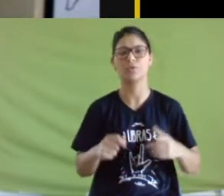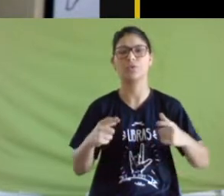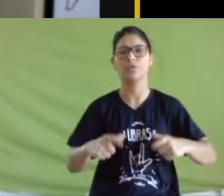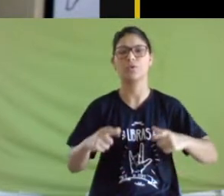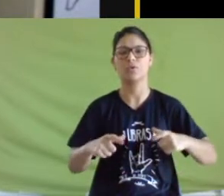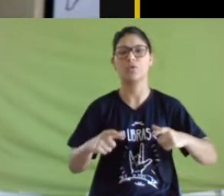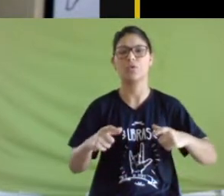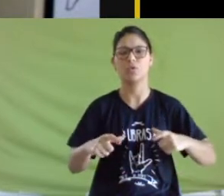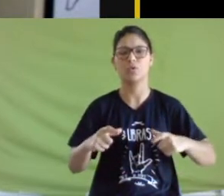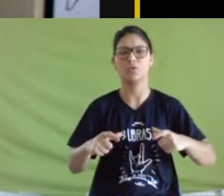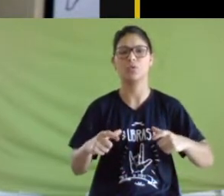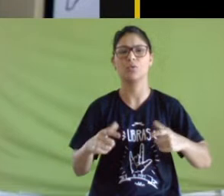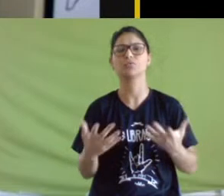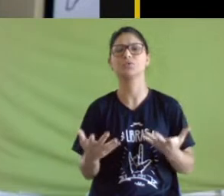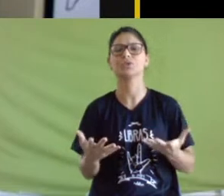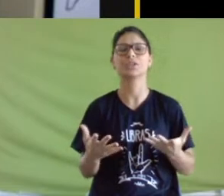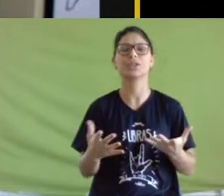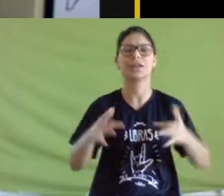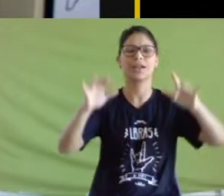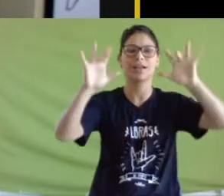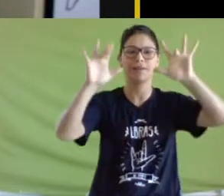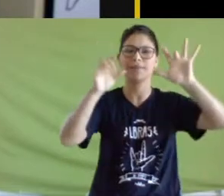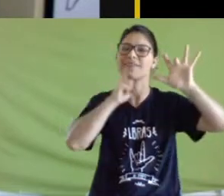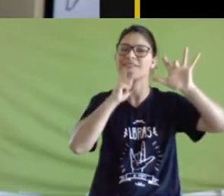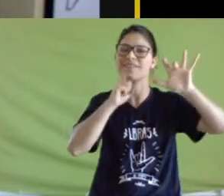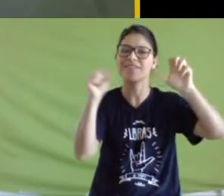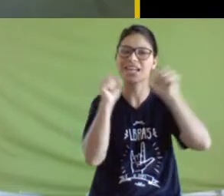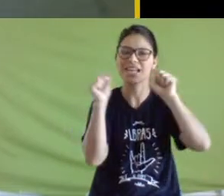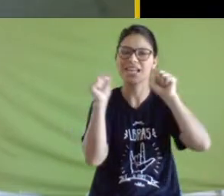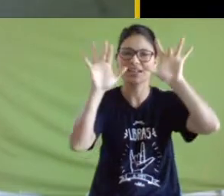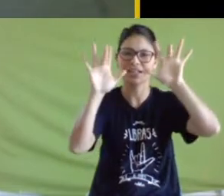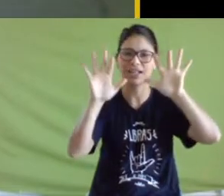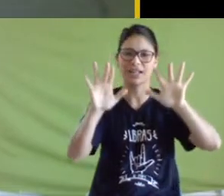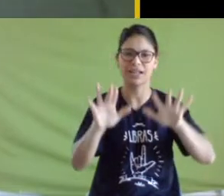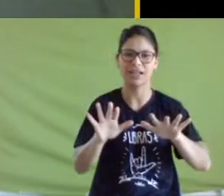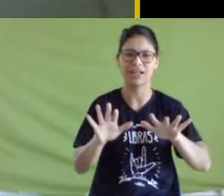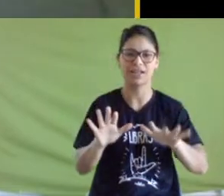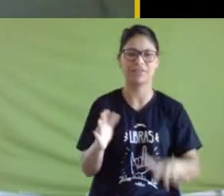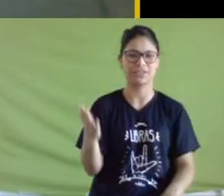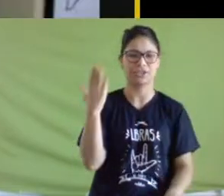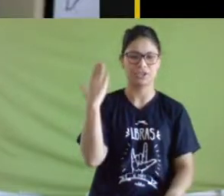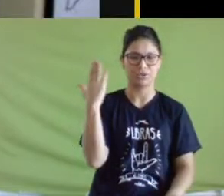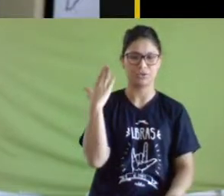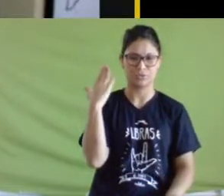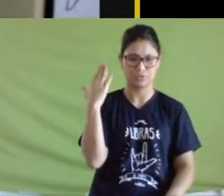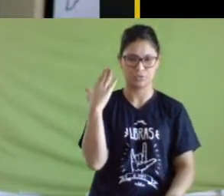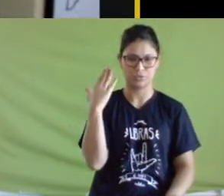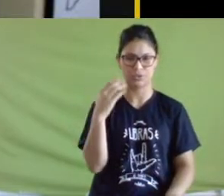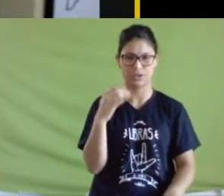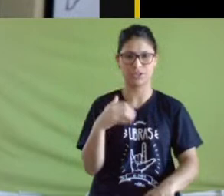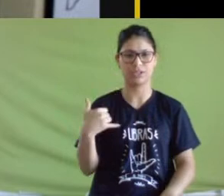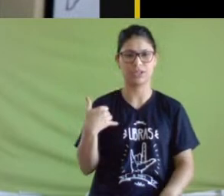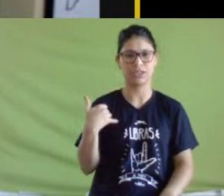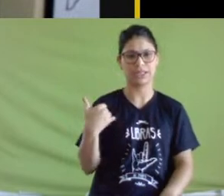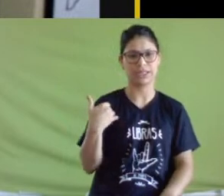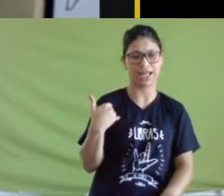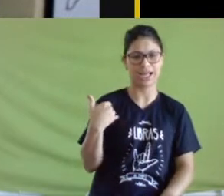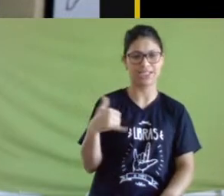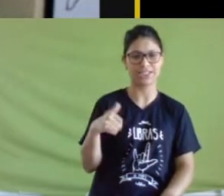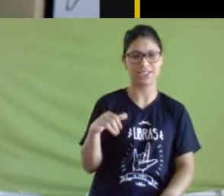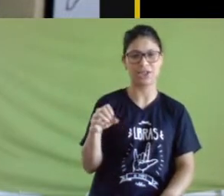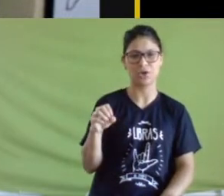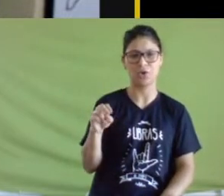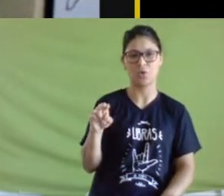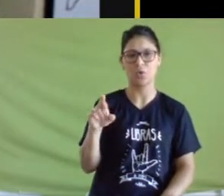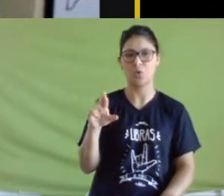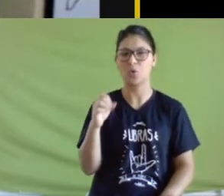neves de antigamente? A idade de ouro, né? Isso, a idade de ouro. Antigamente eu era feliz e